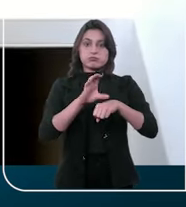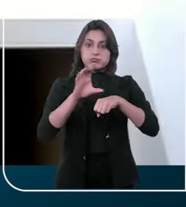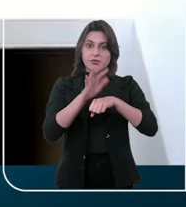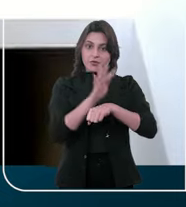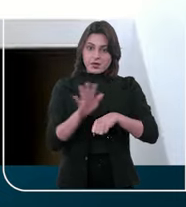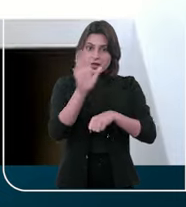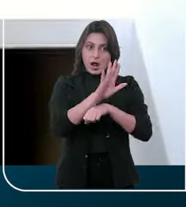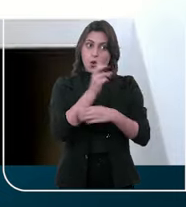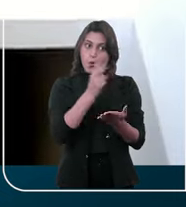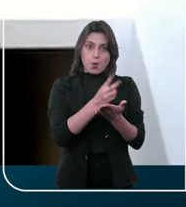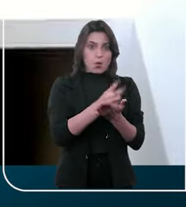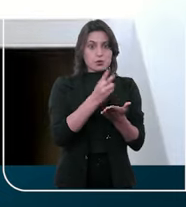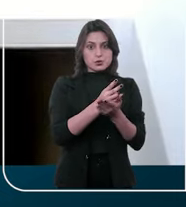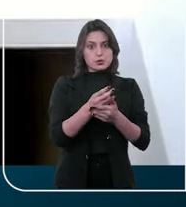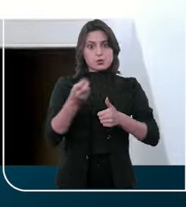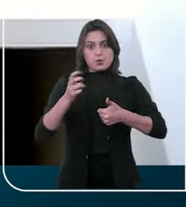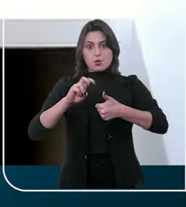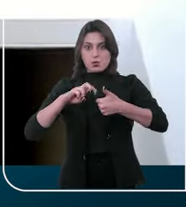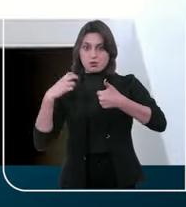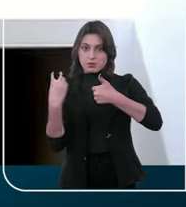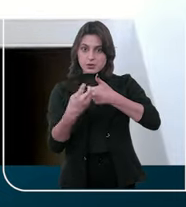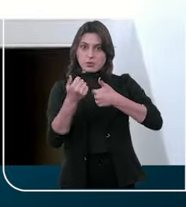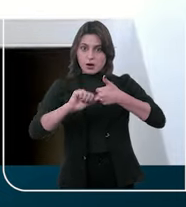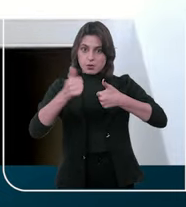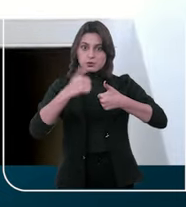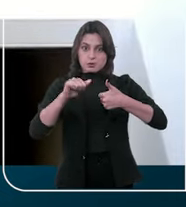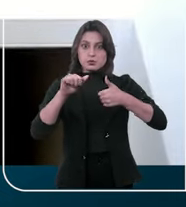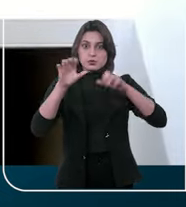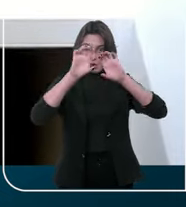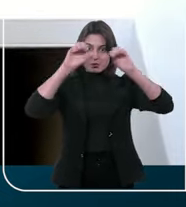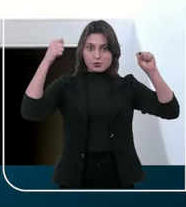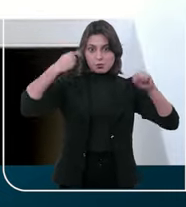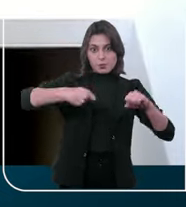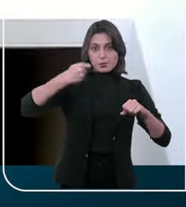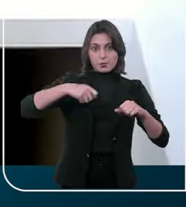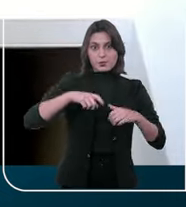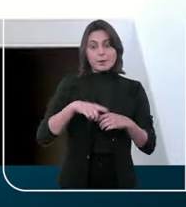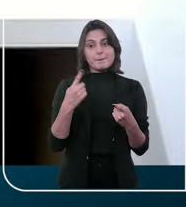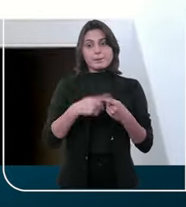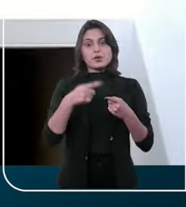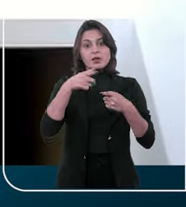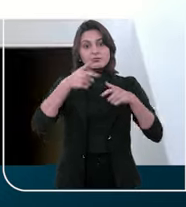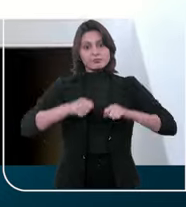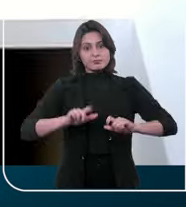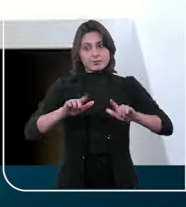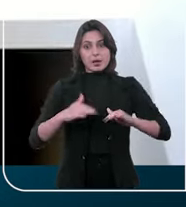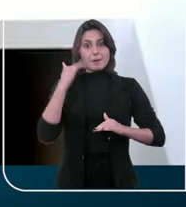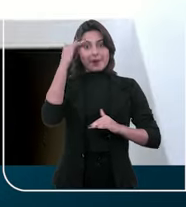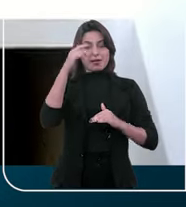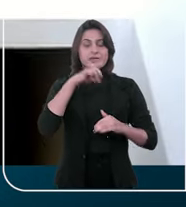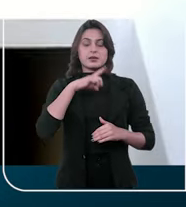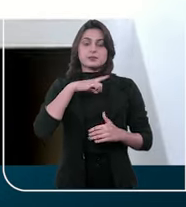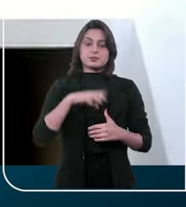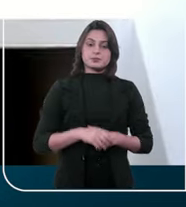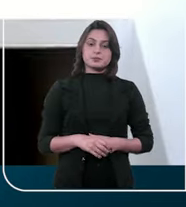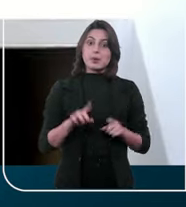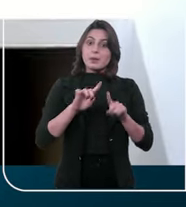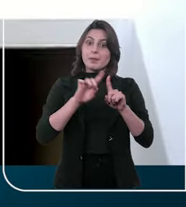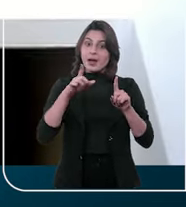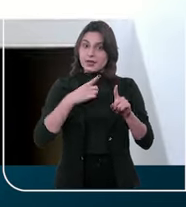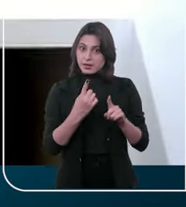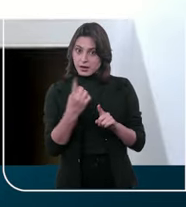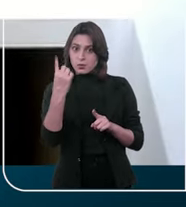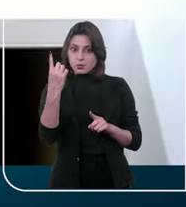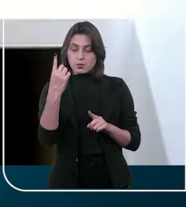de uma instância mais graduada. Mas é importante que a gente faça uma ressalva, tá? O Supremo Tribunal Federal, na